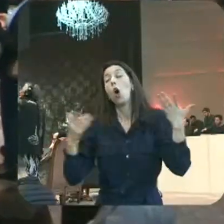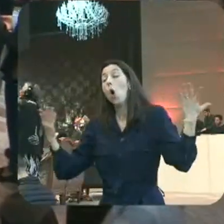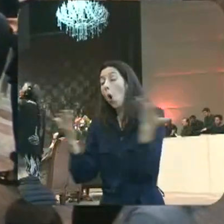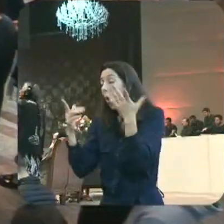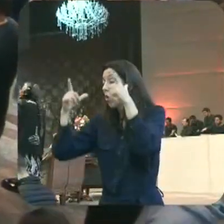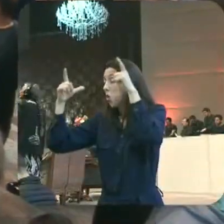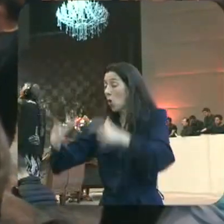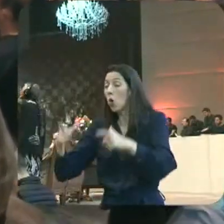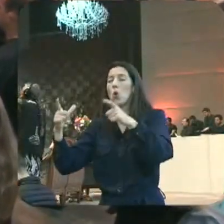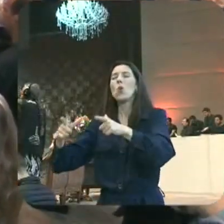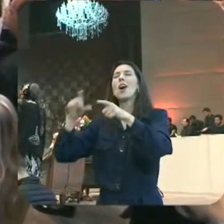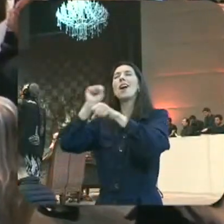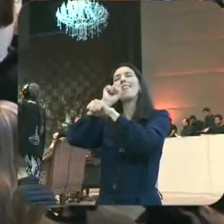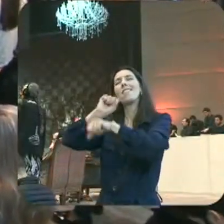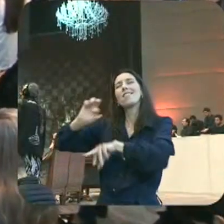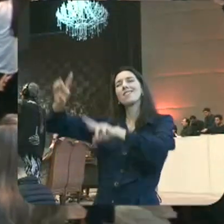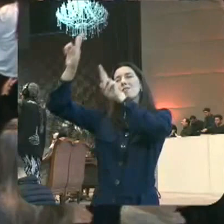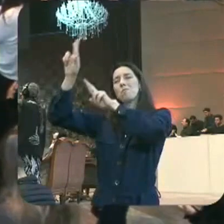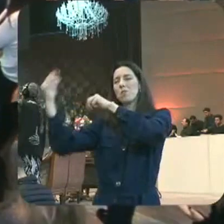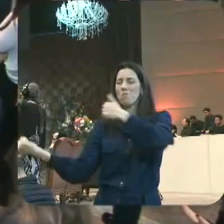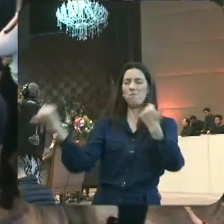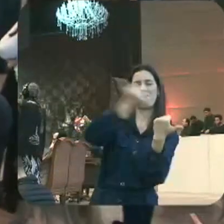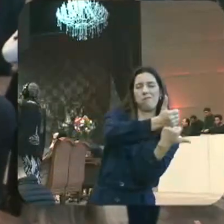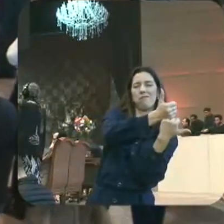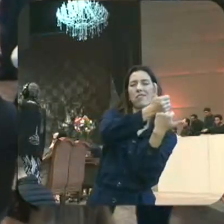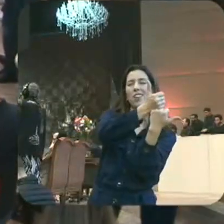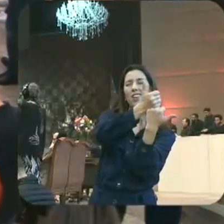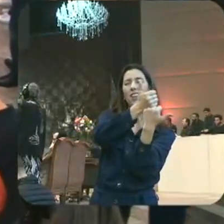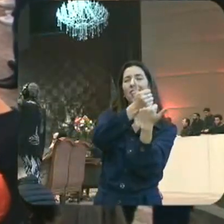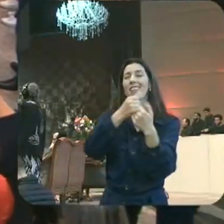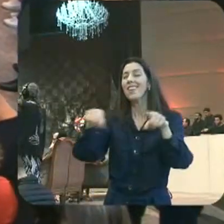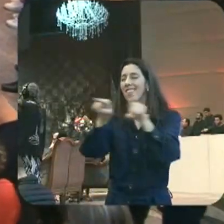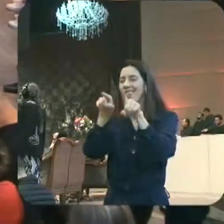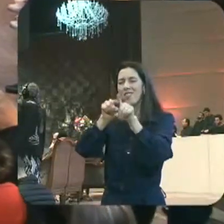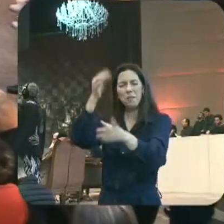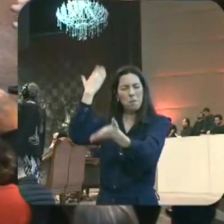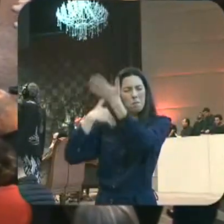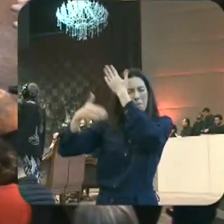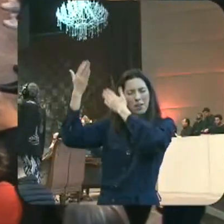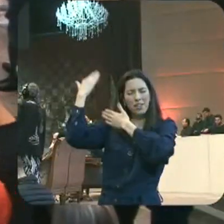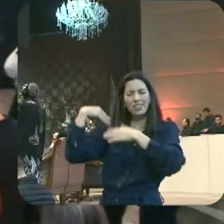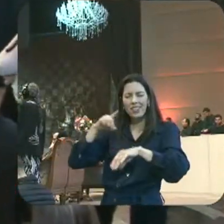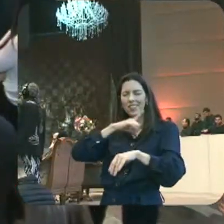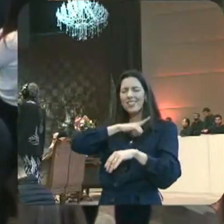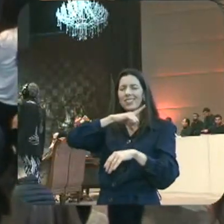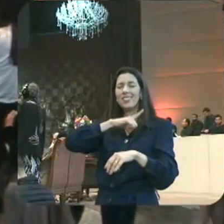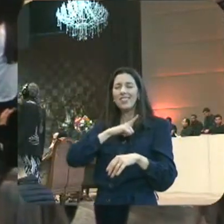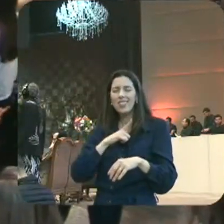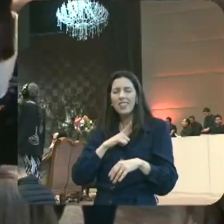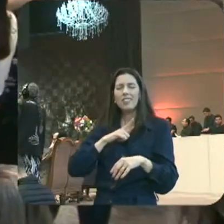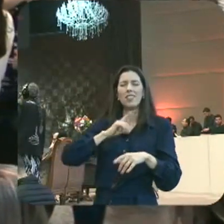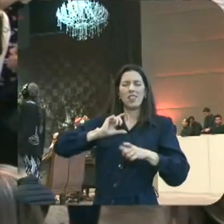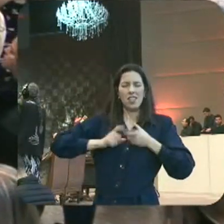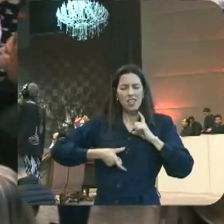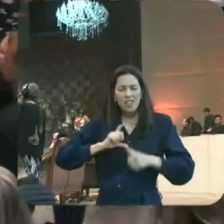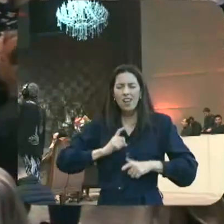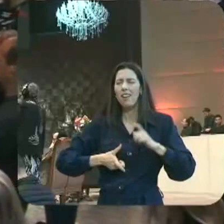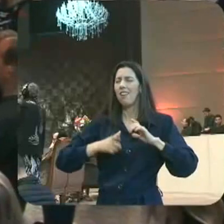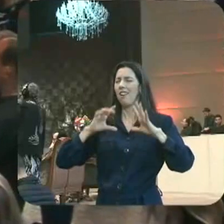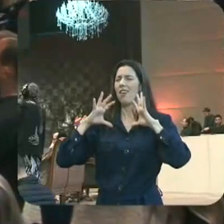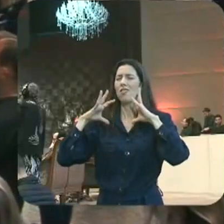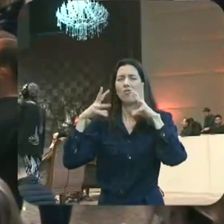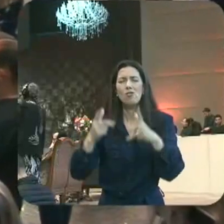porta da esperança. Que assim como aconteceu com Israel, que foram para a batalha de Ai, e depois para as